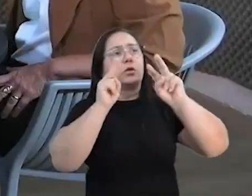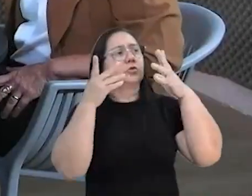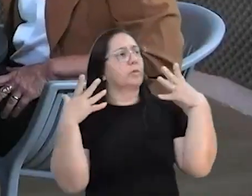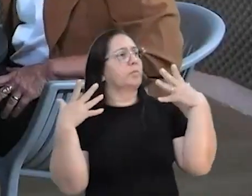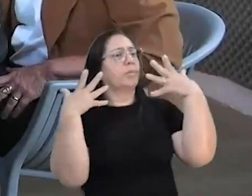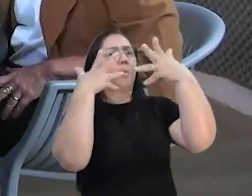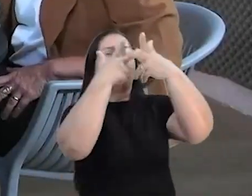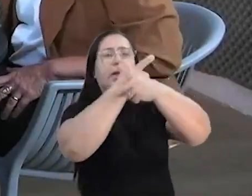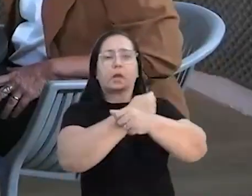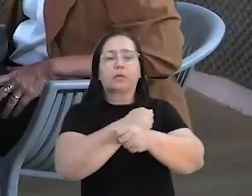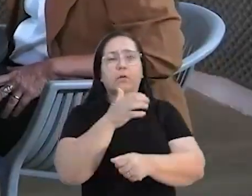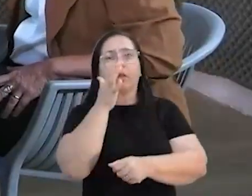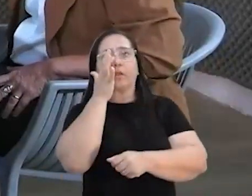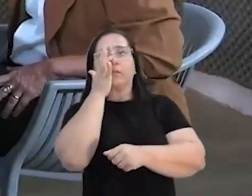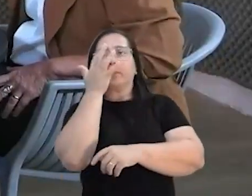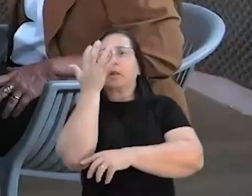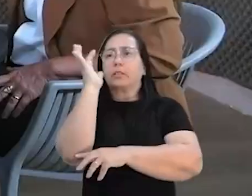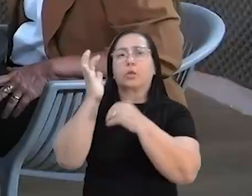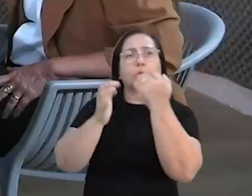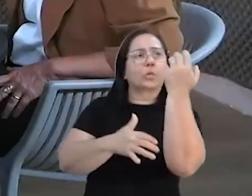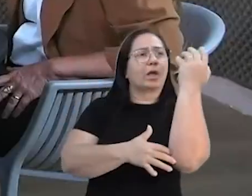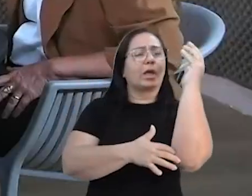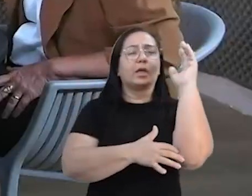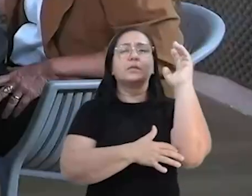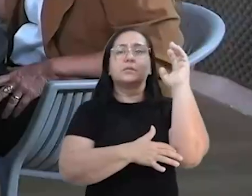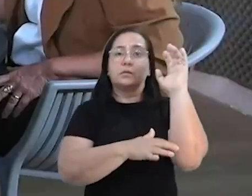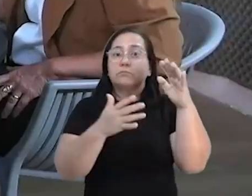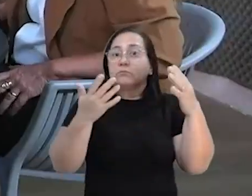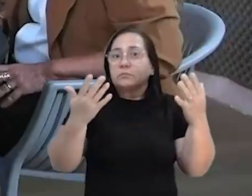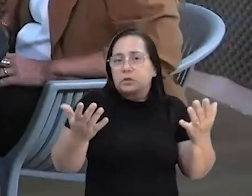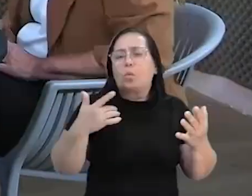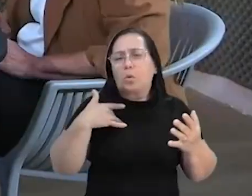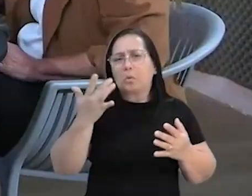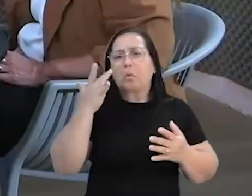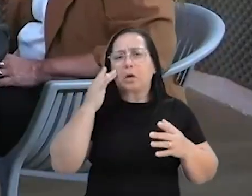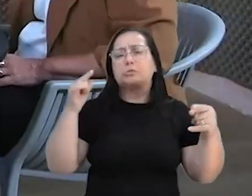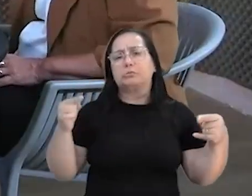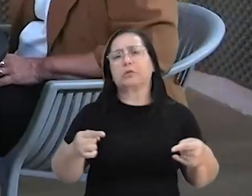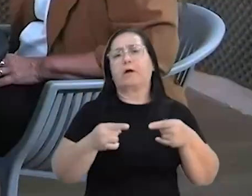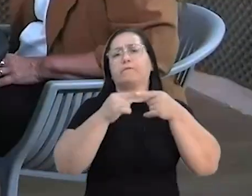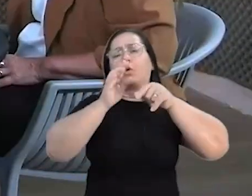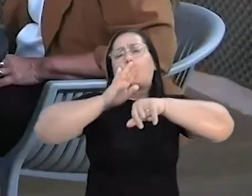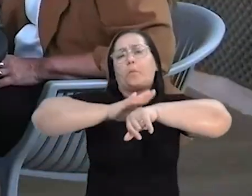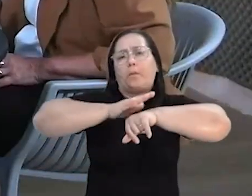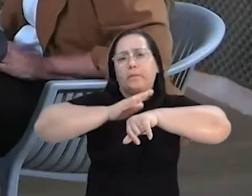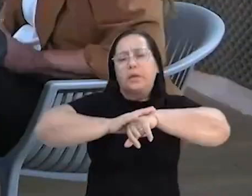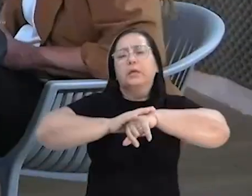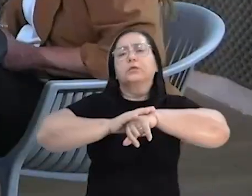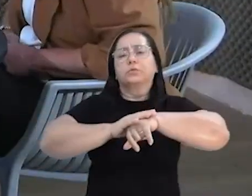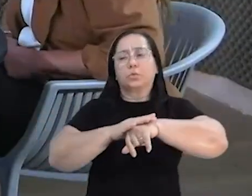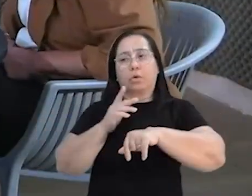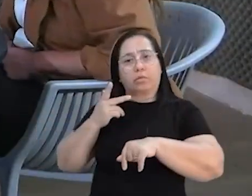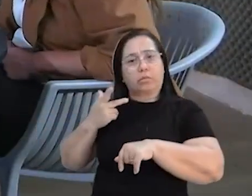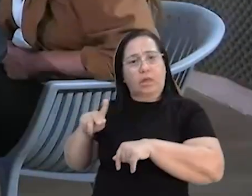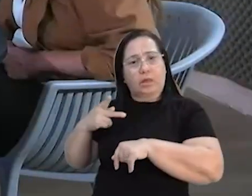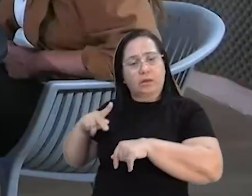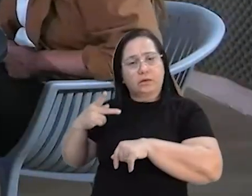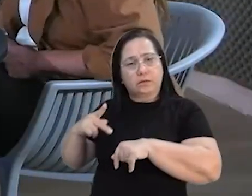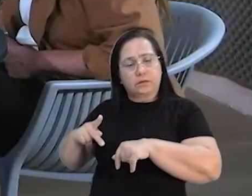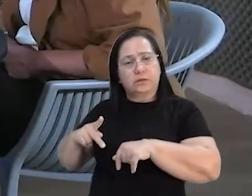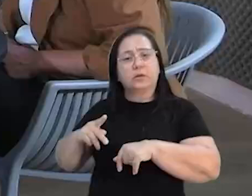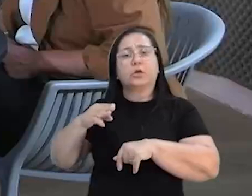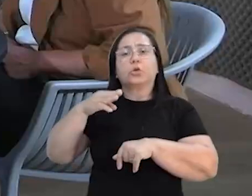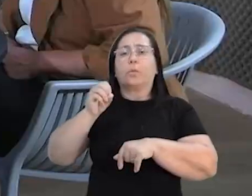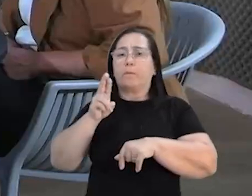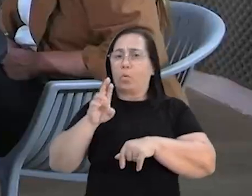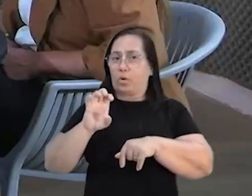de estar contemplando a natureza. Então, eu acho que tem realmente a ver com o momento que, né, dele, do Morris.